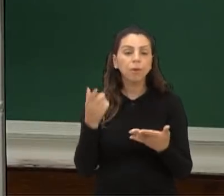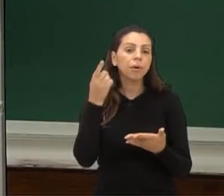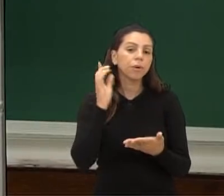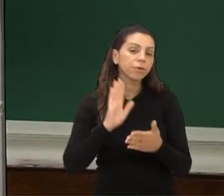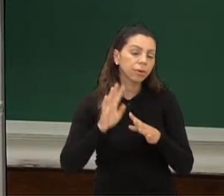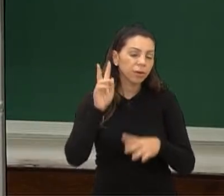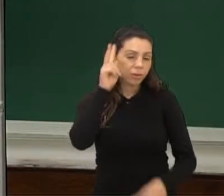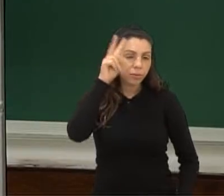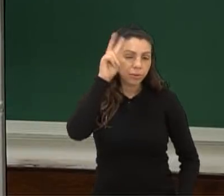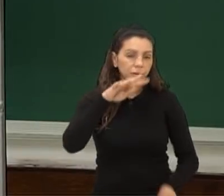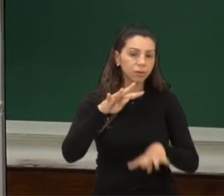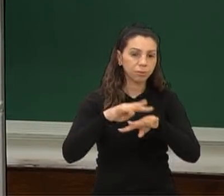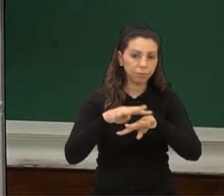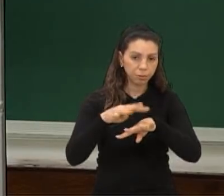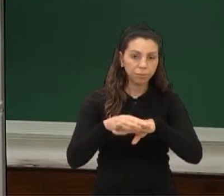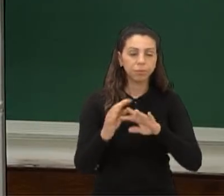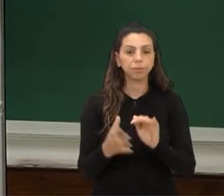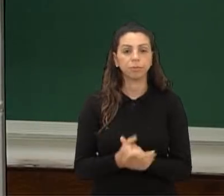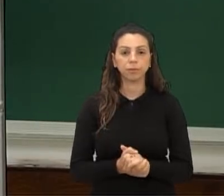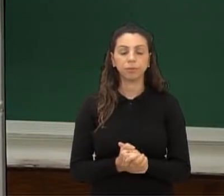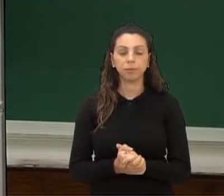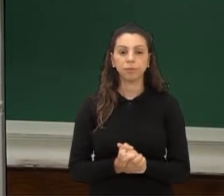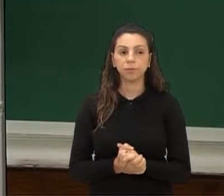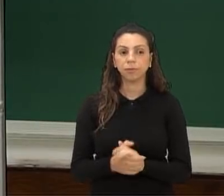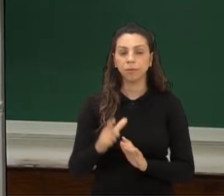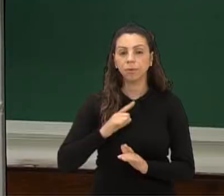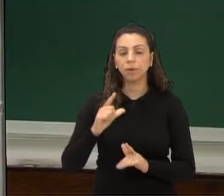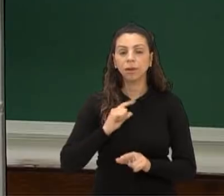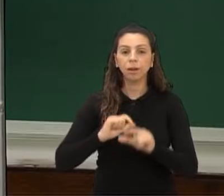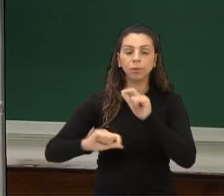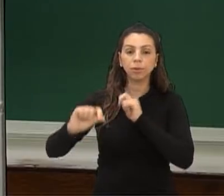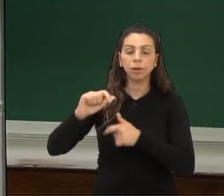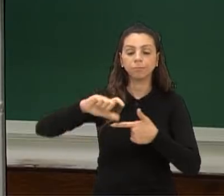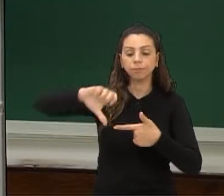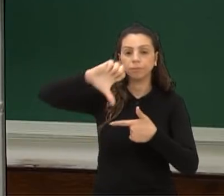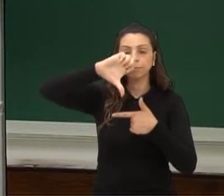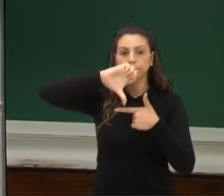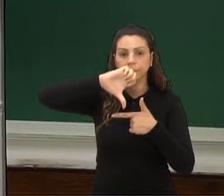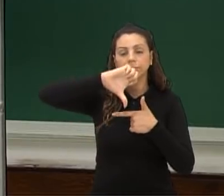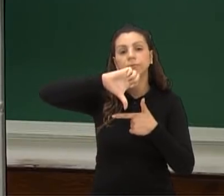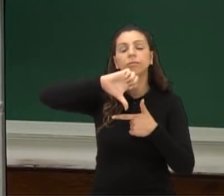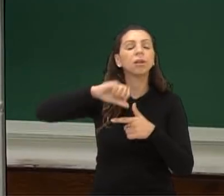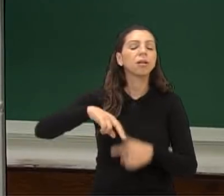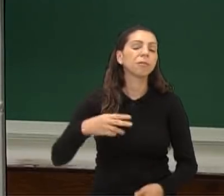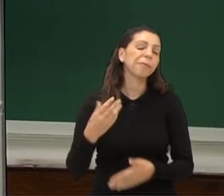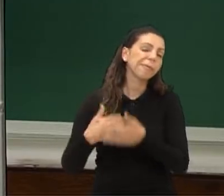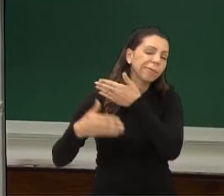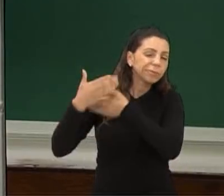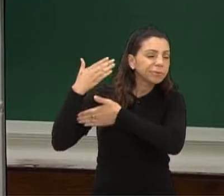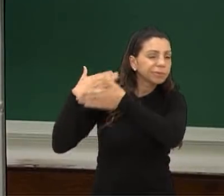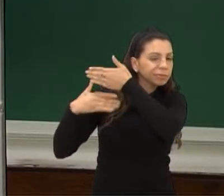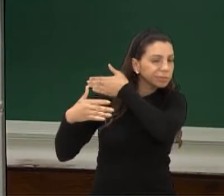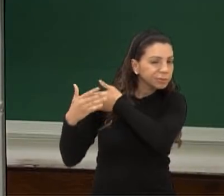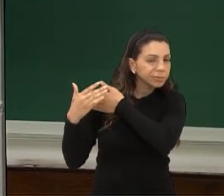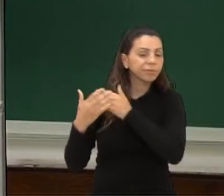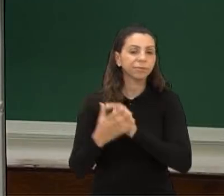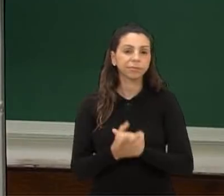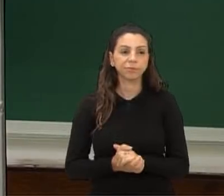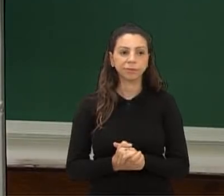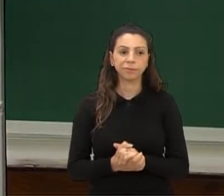da história da matemática, eu vou colocar um probleminha aqui, que é um problema muito antigo, mais antigo mesmo,